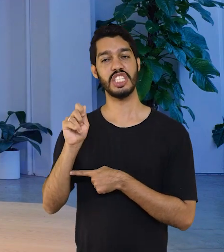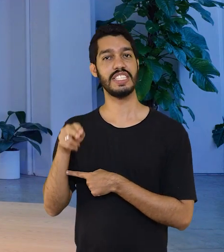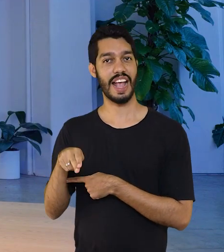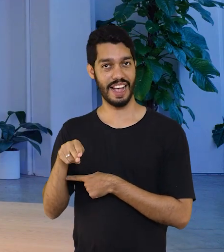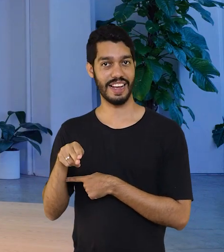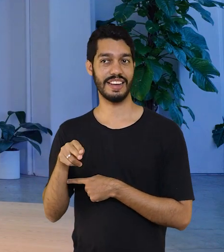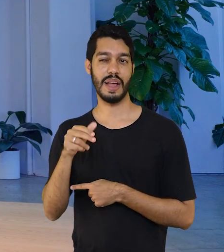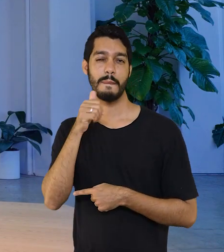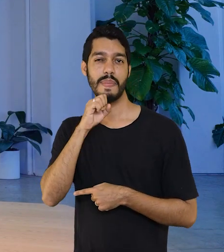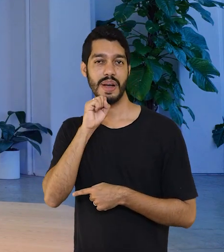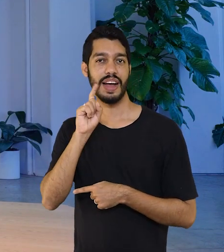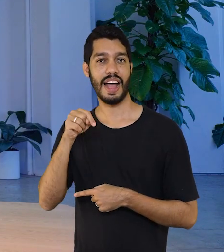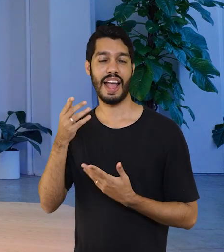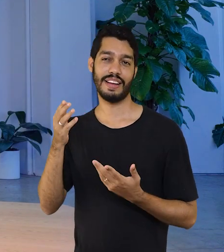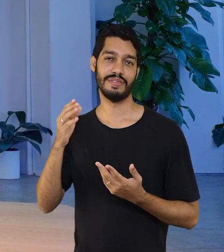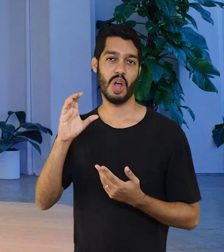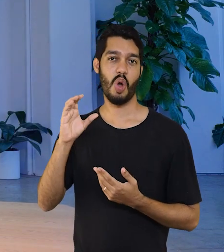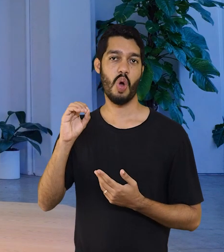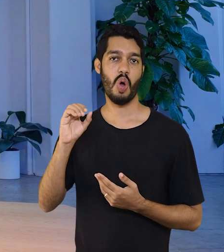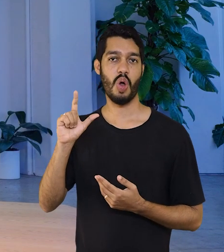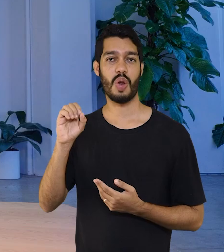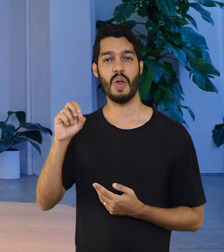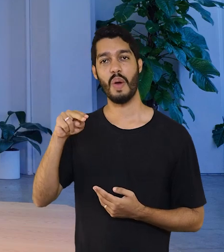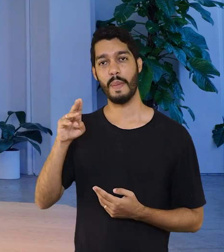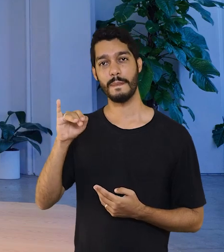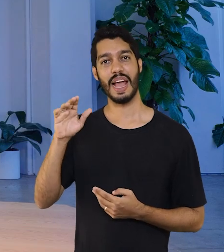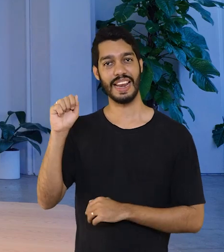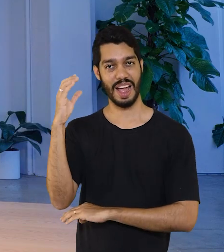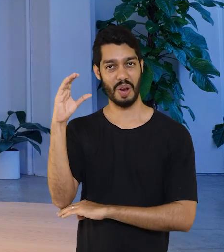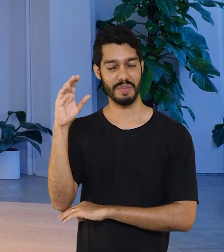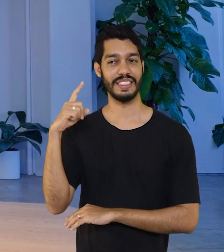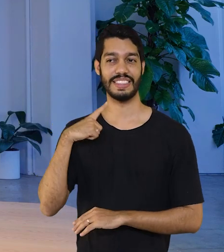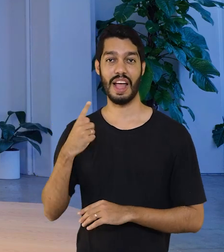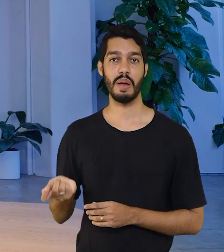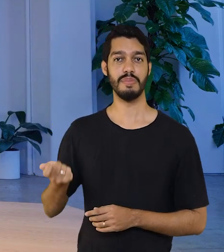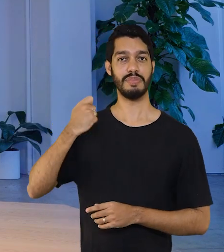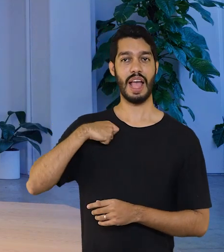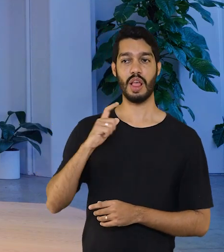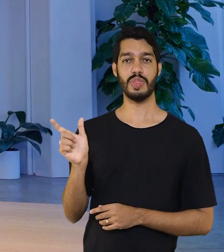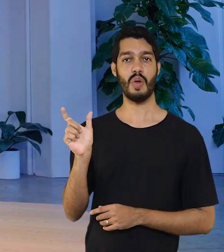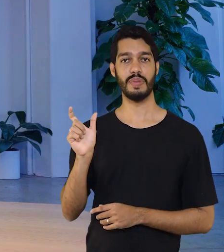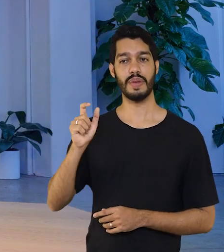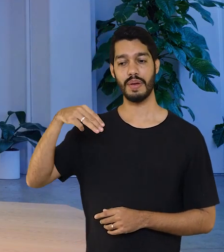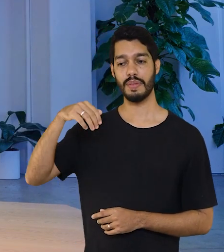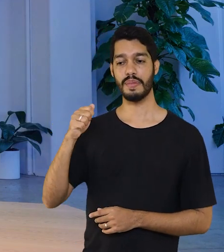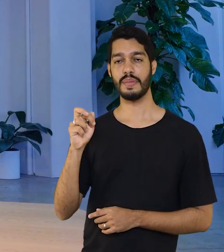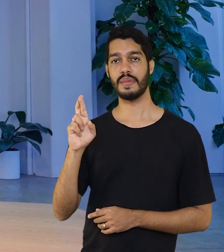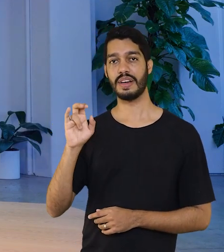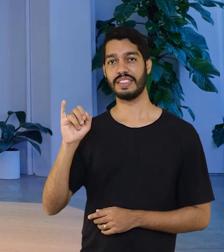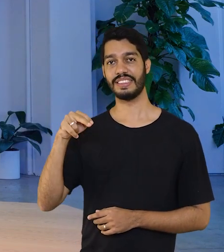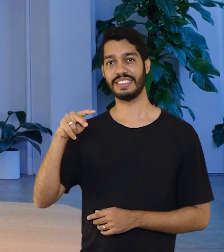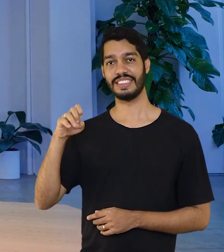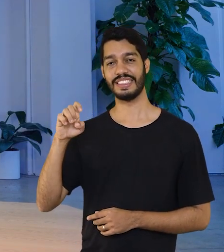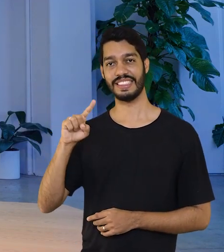Gian. Minha mãe colombiana, daí vem o Martínez. E eles, lá na década de 80,